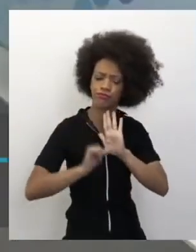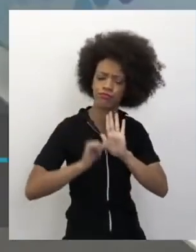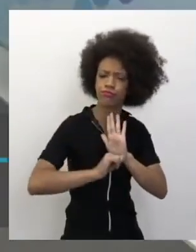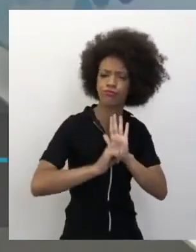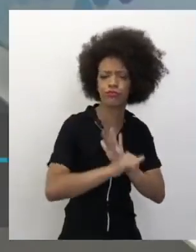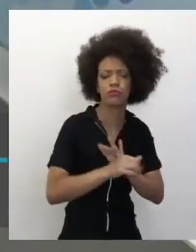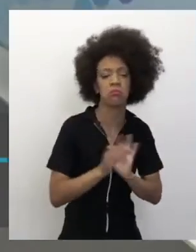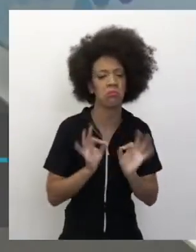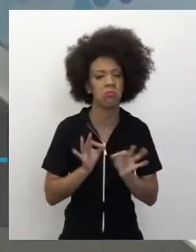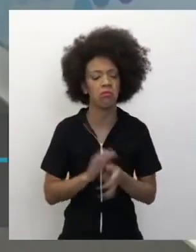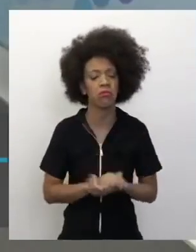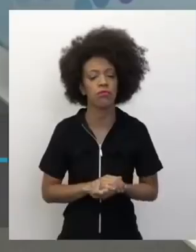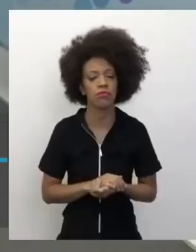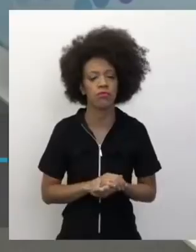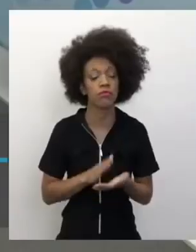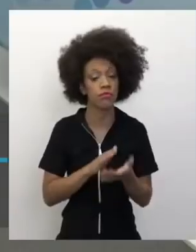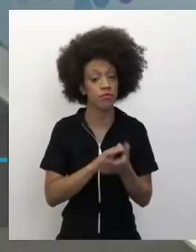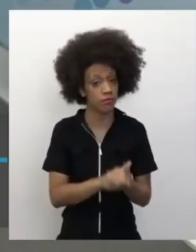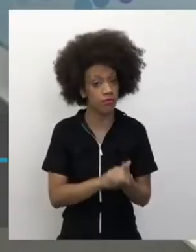também, Proneuza. Parabéns.